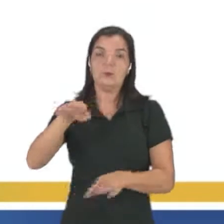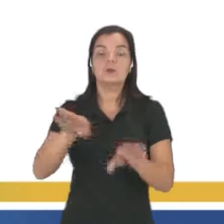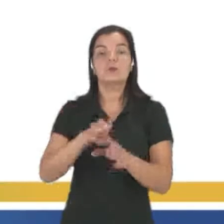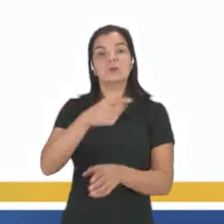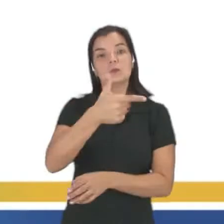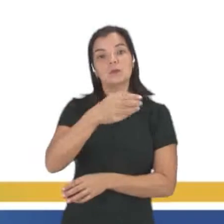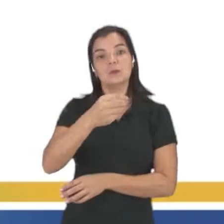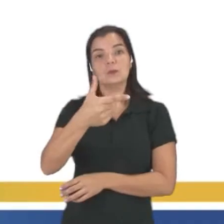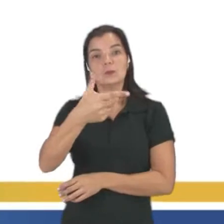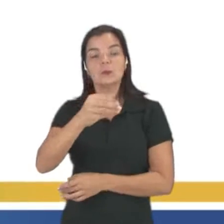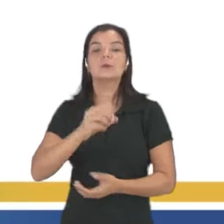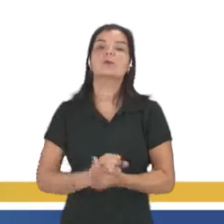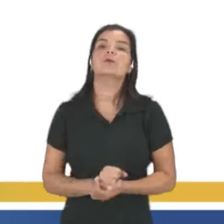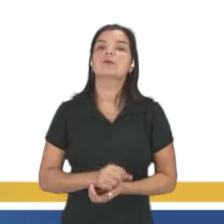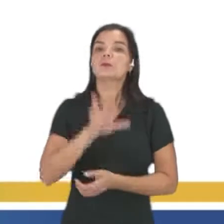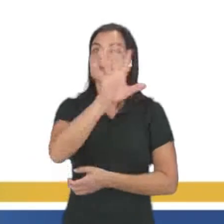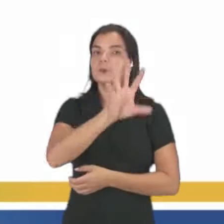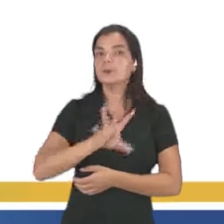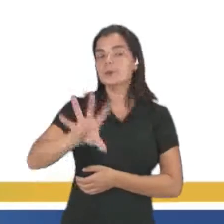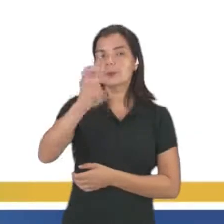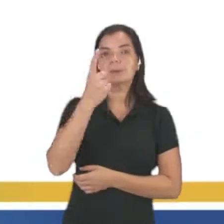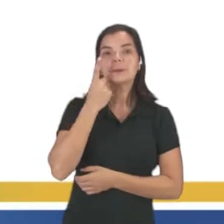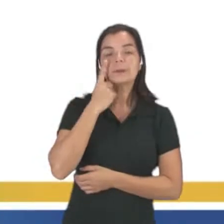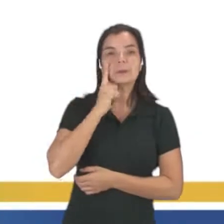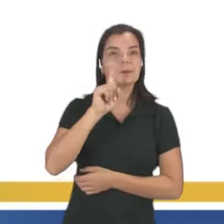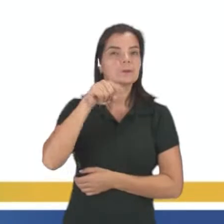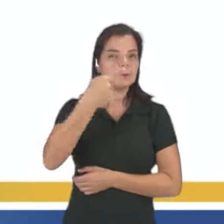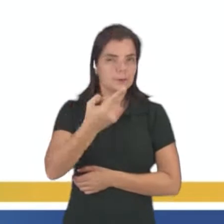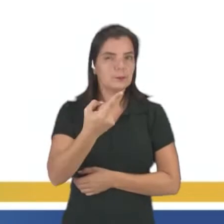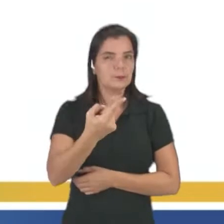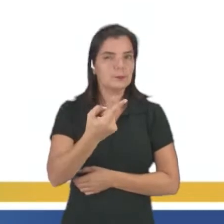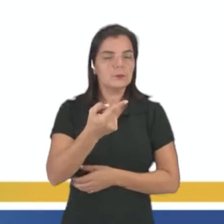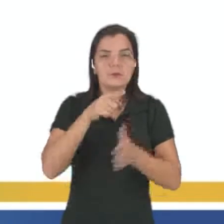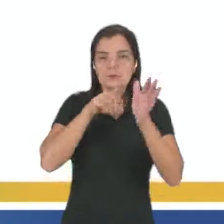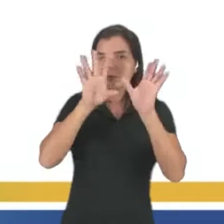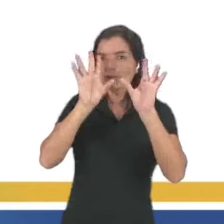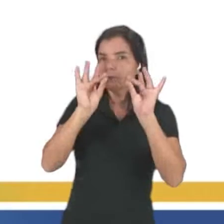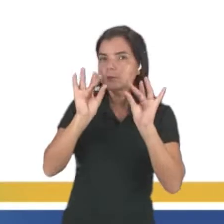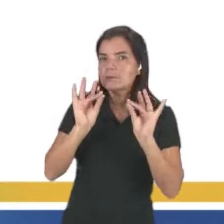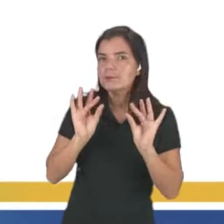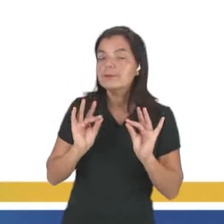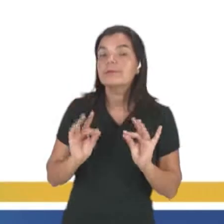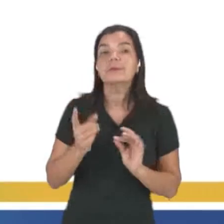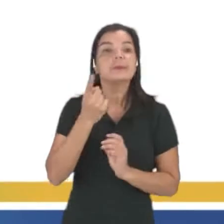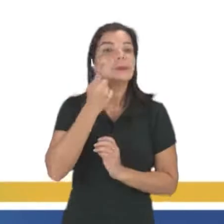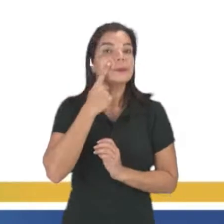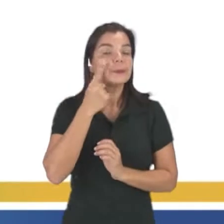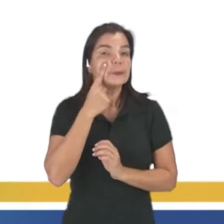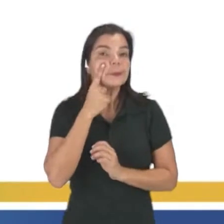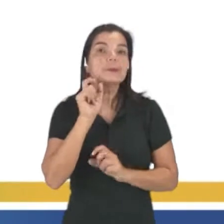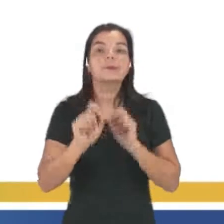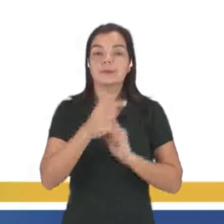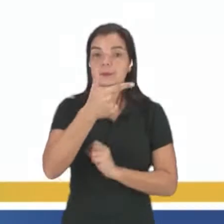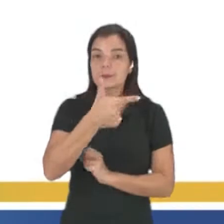ano de 2020. No mapa que você observa aí, depois você pode olhar com mais detalhe, você vai ver na